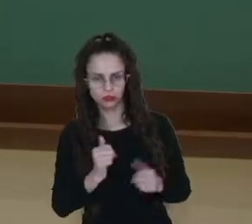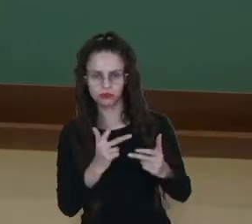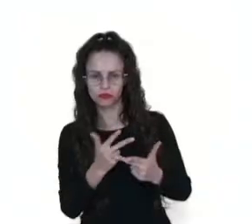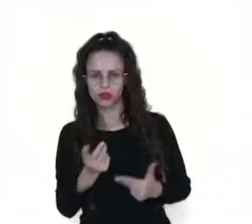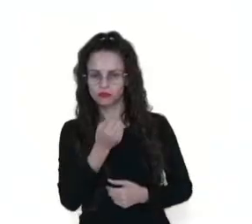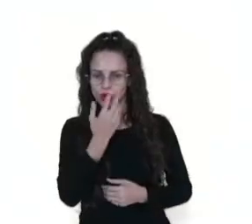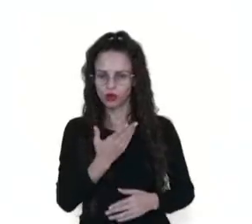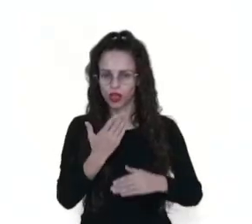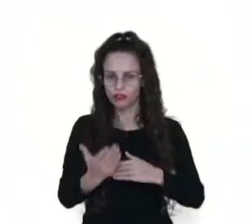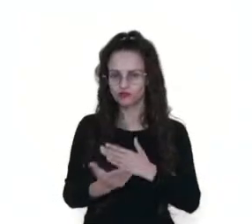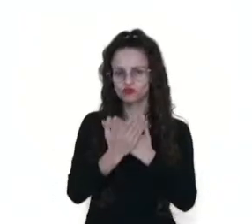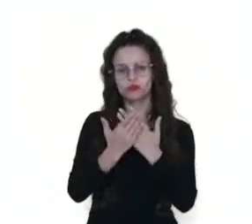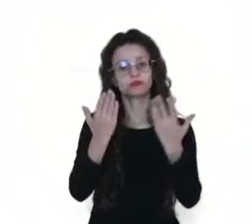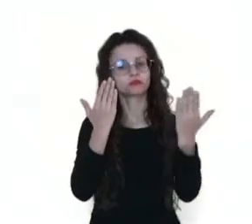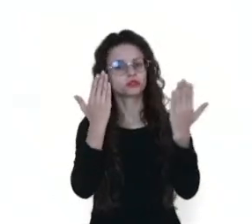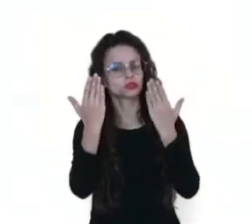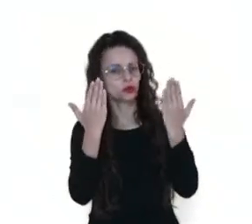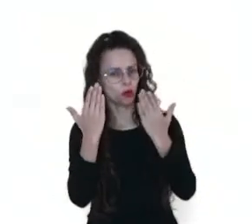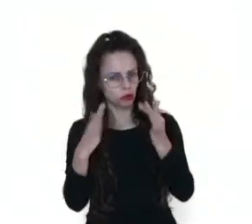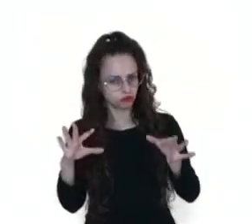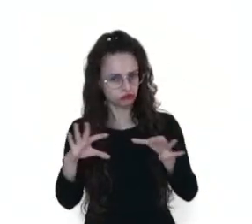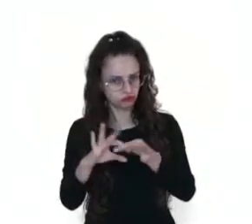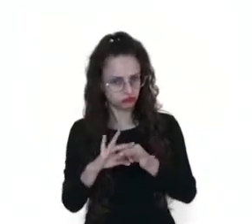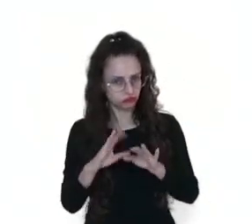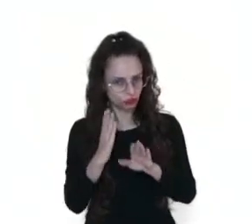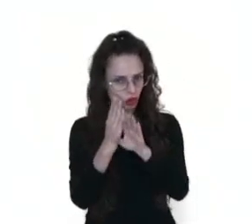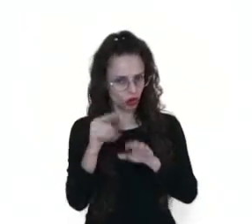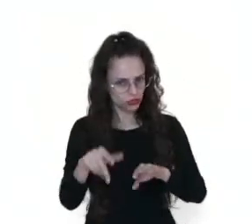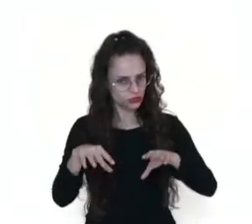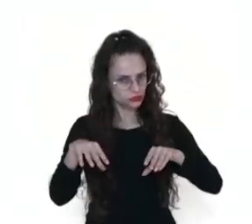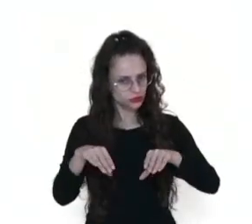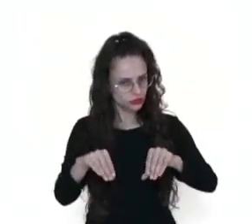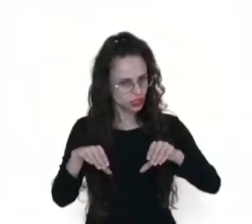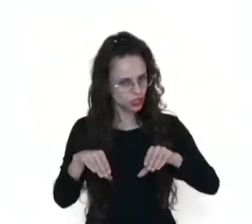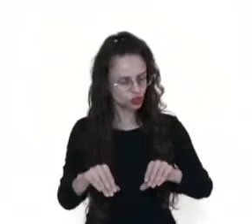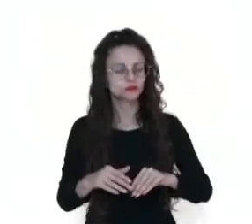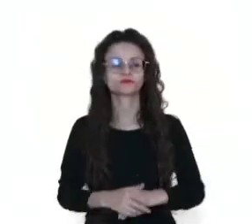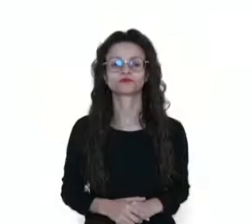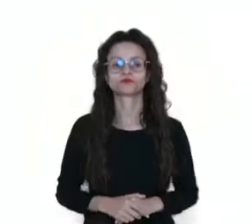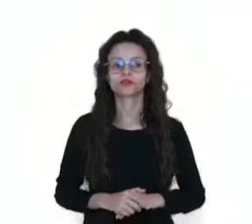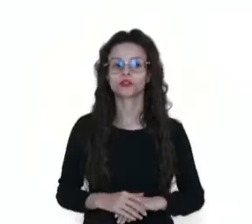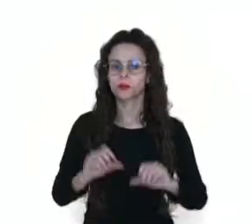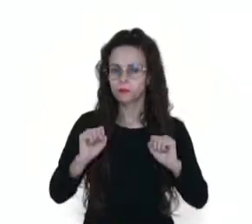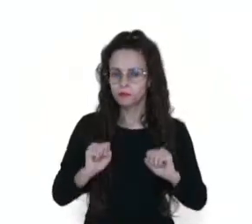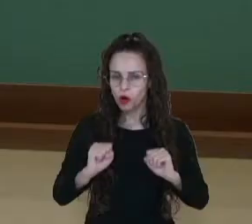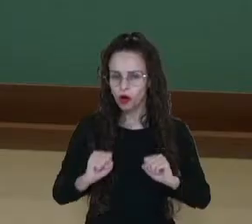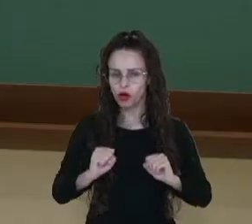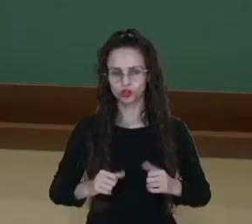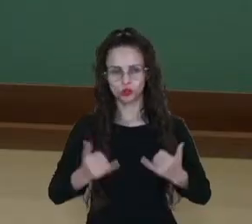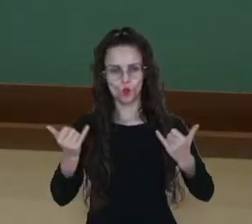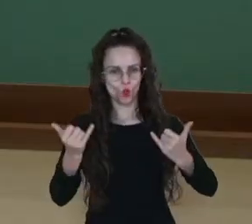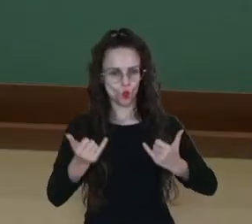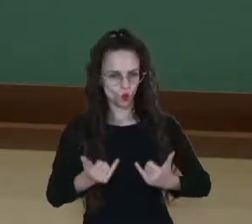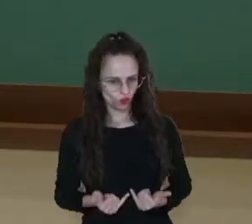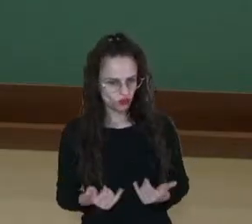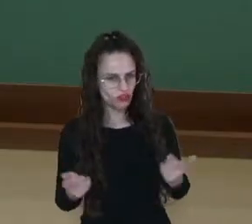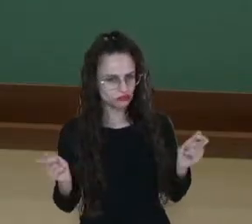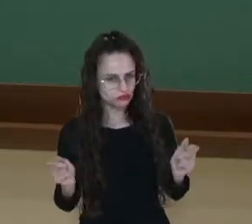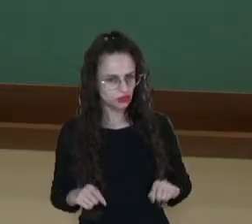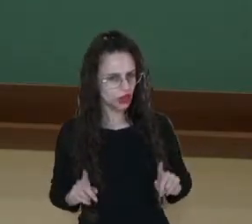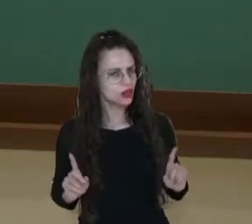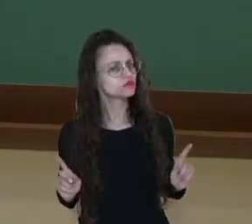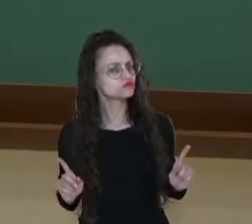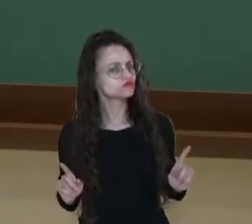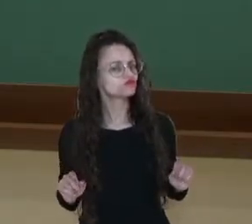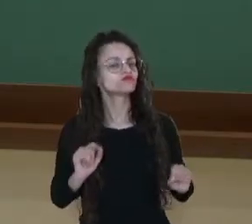físicos, psicológicos através da massagem? A massagem pode reduzir medidas e gordura localizada?